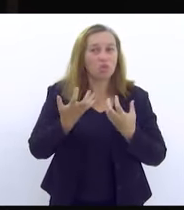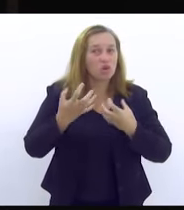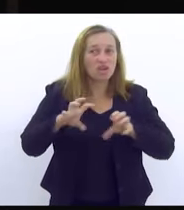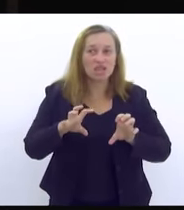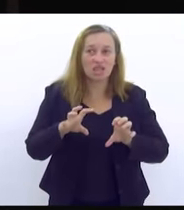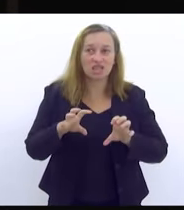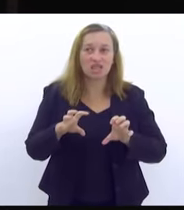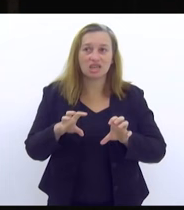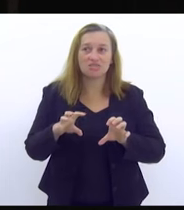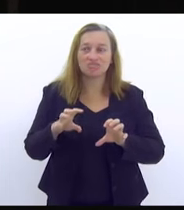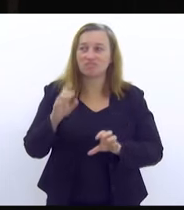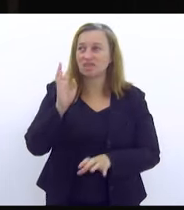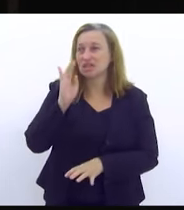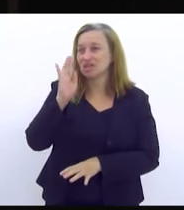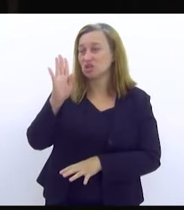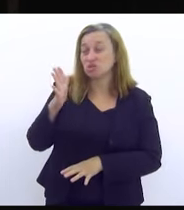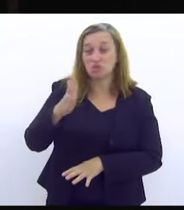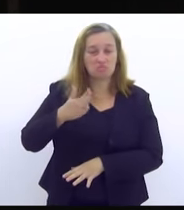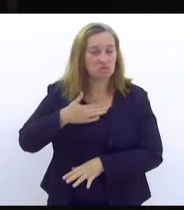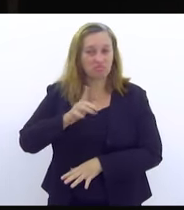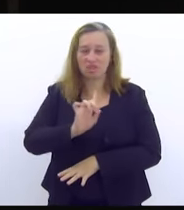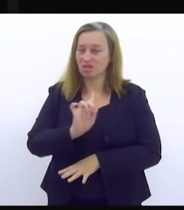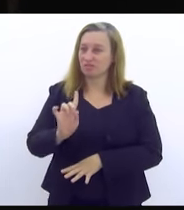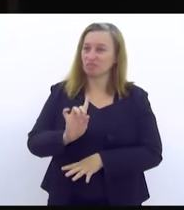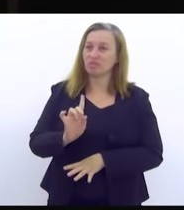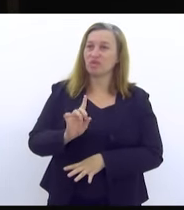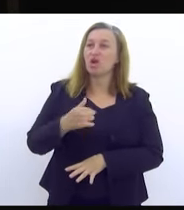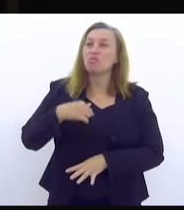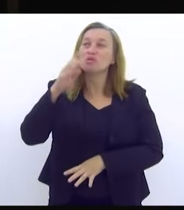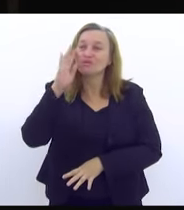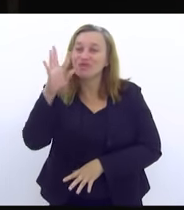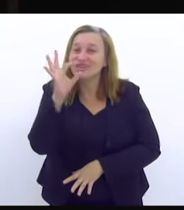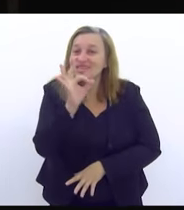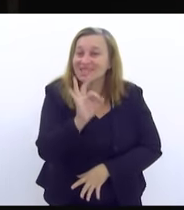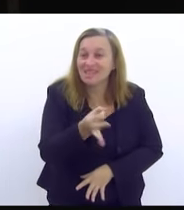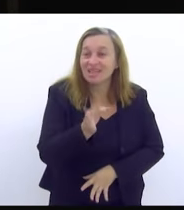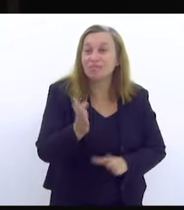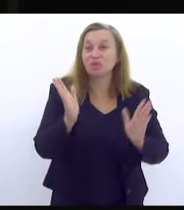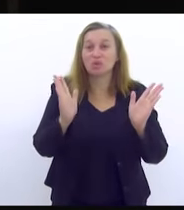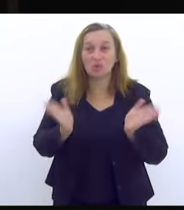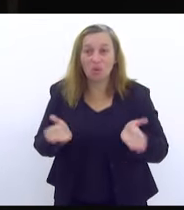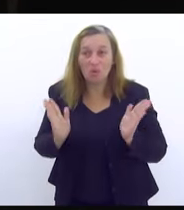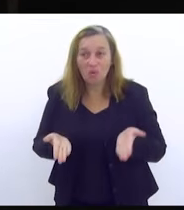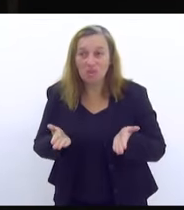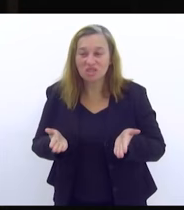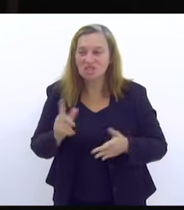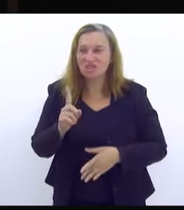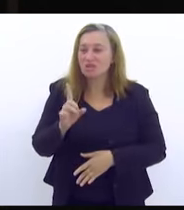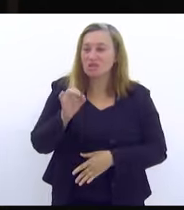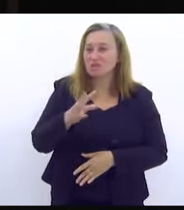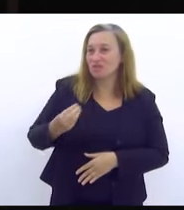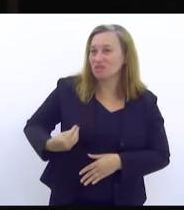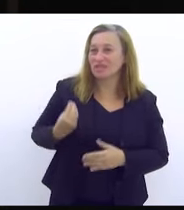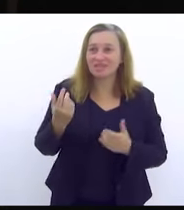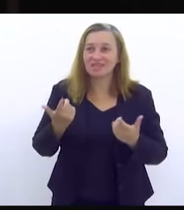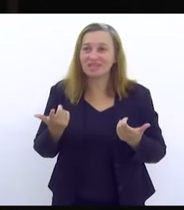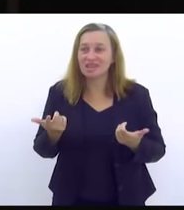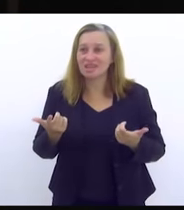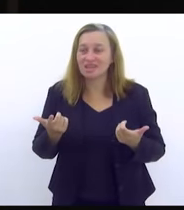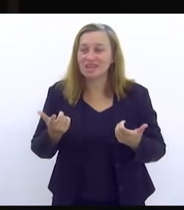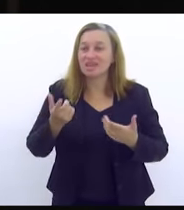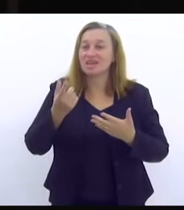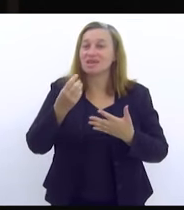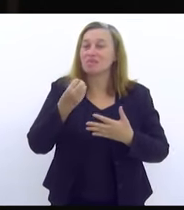os meus sonhos. E o meu sonho era justamente hoje não somente estar aqui, né,